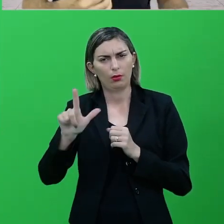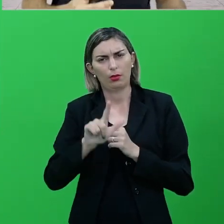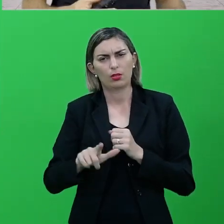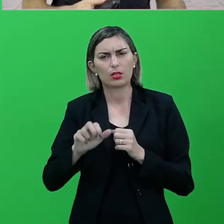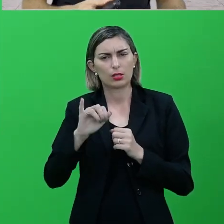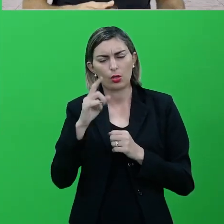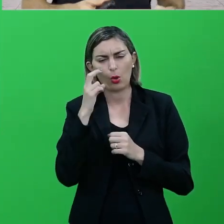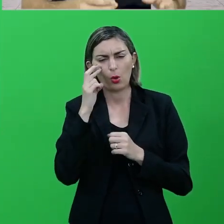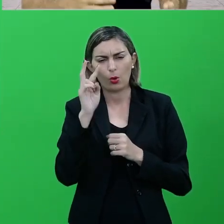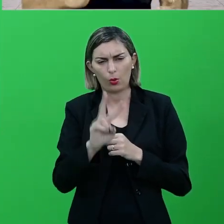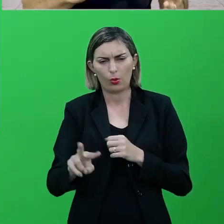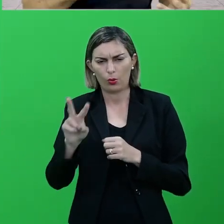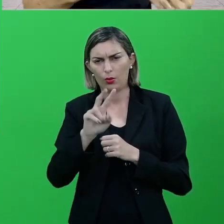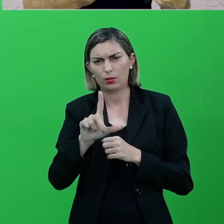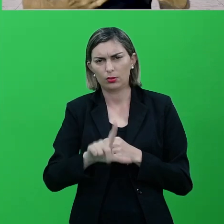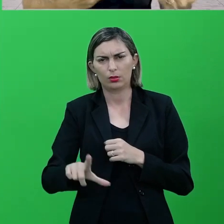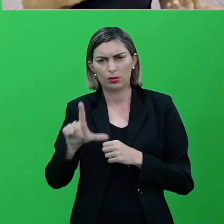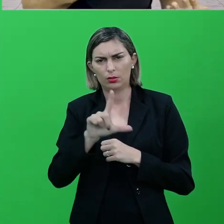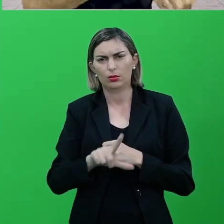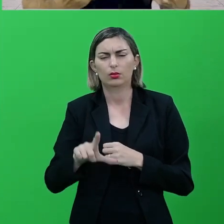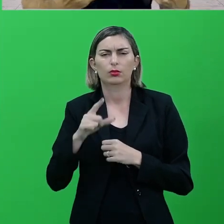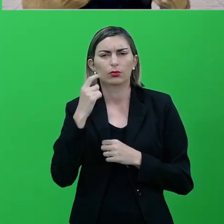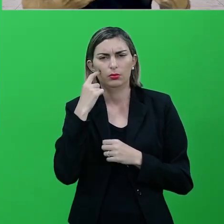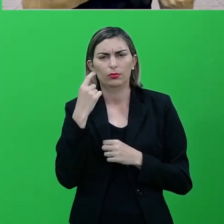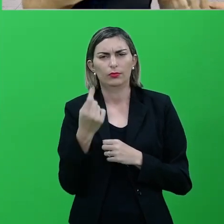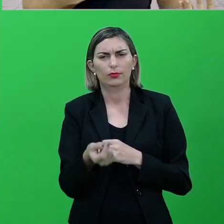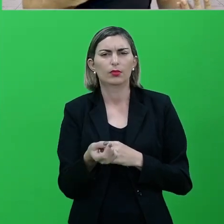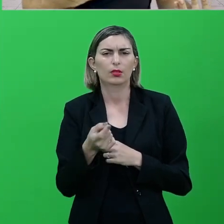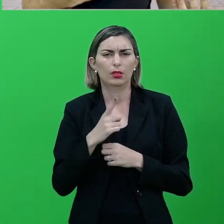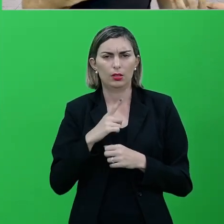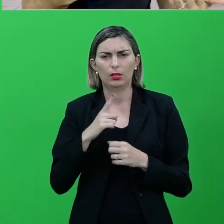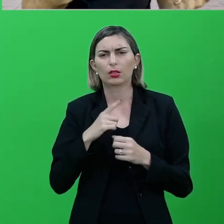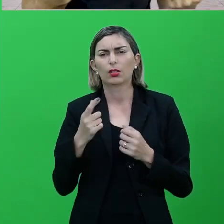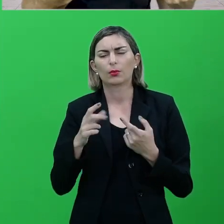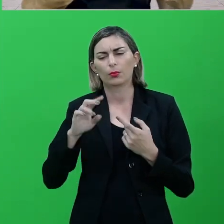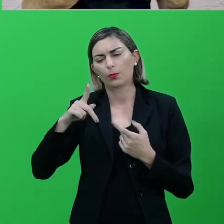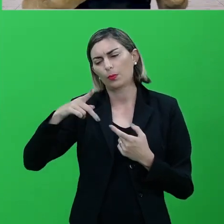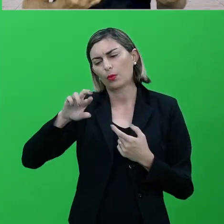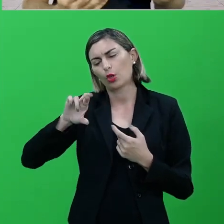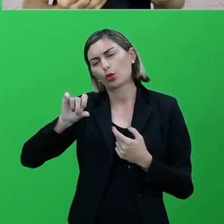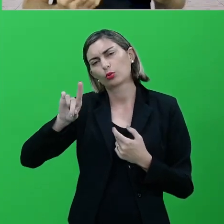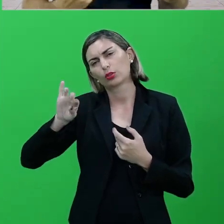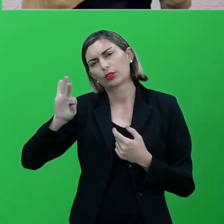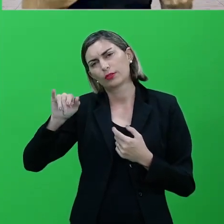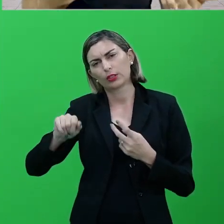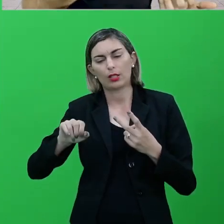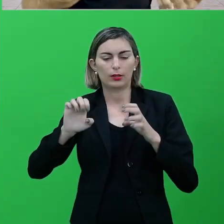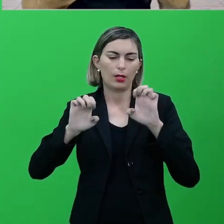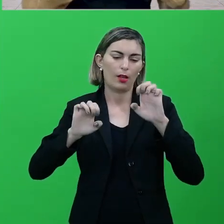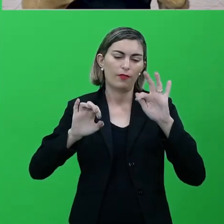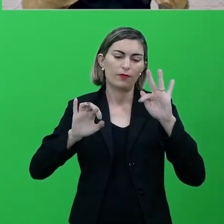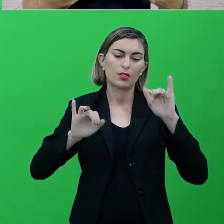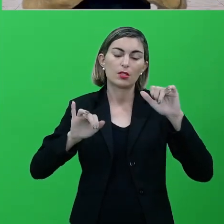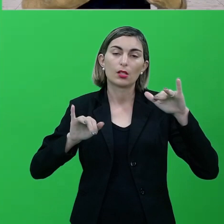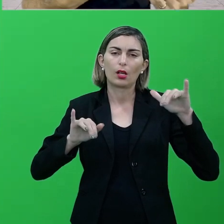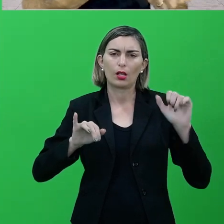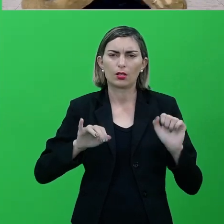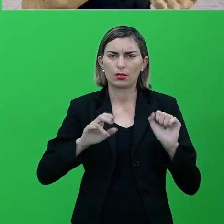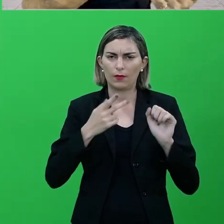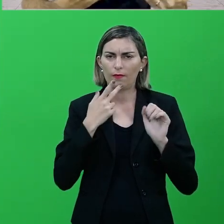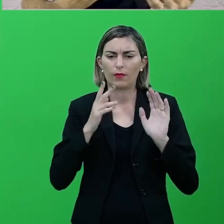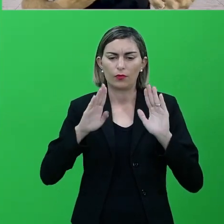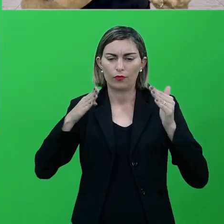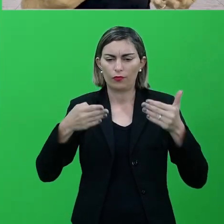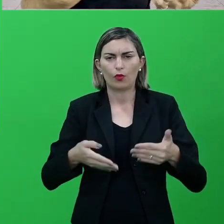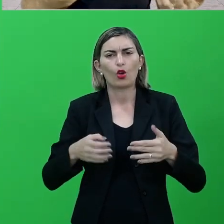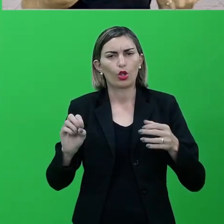gente olha para a literatura, a gente vê que esse termo produtividade e o termo eficiência, né, quando se trata especificamente